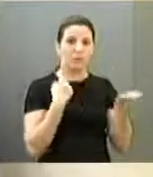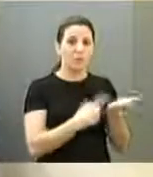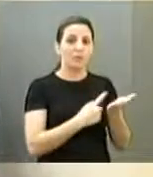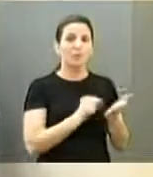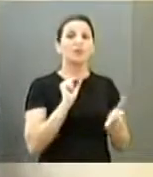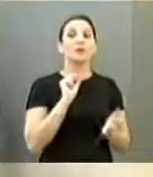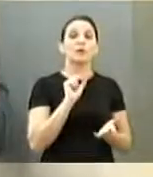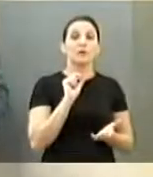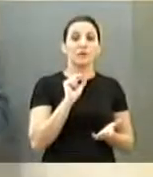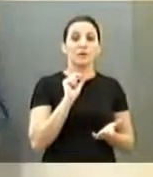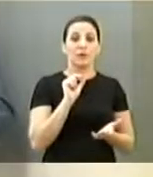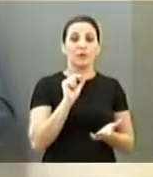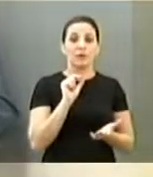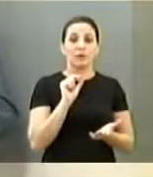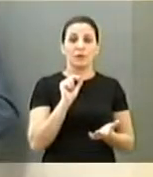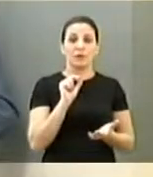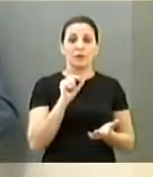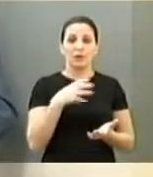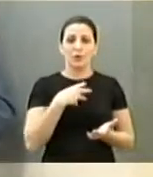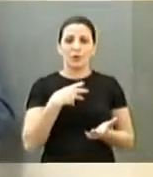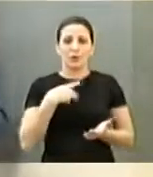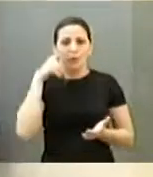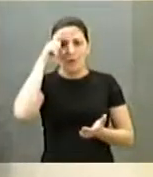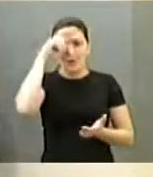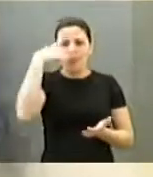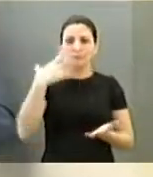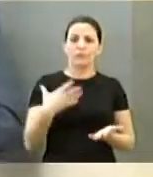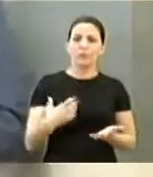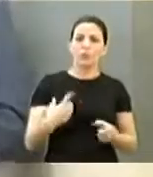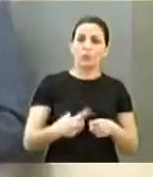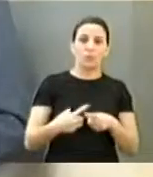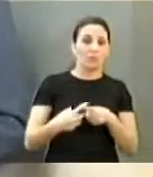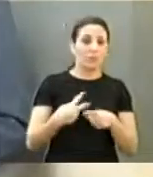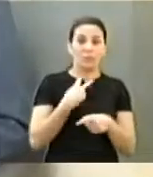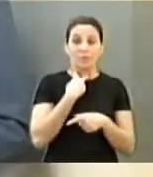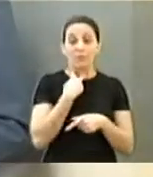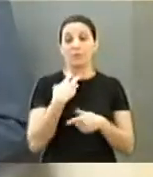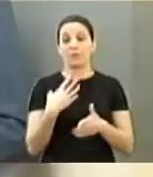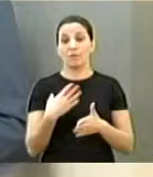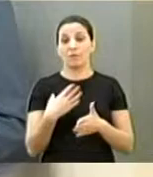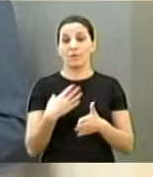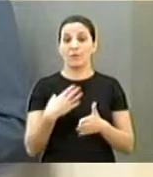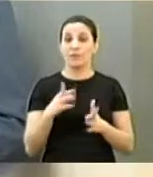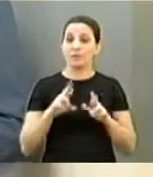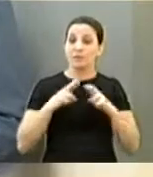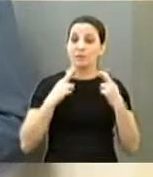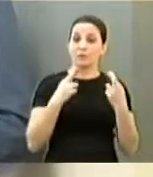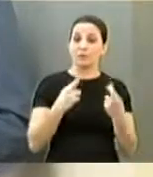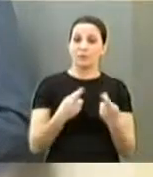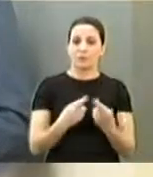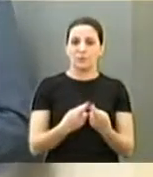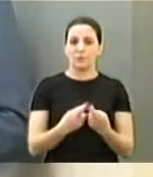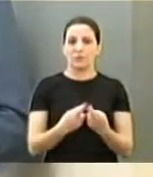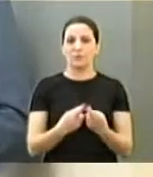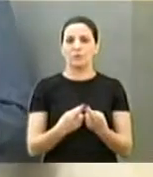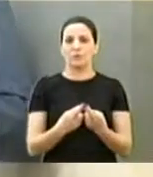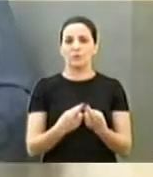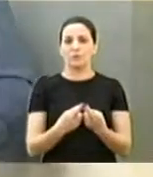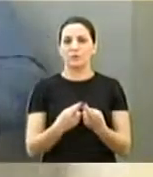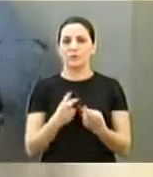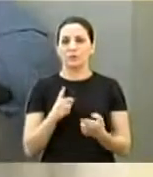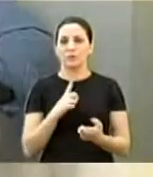quê? Vai me deixar até numa situação difícil. Então, eu gostaria que esses encontros, que essas reuniões fossem,